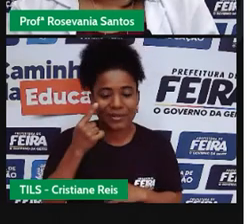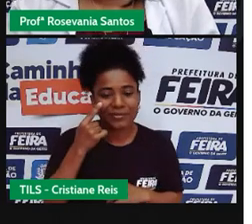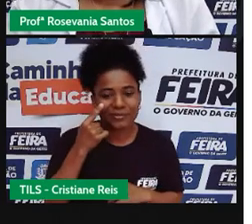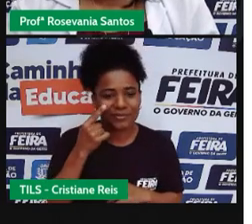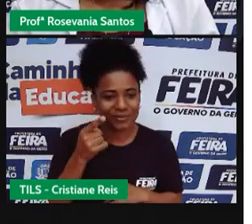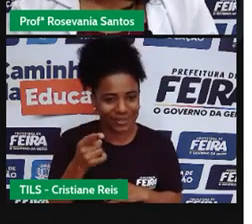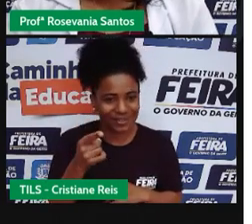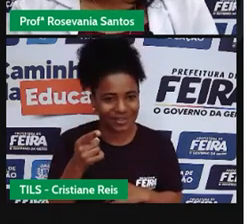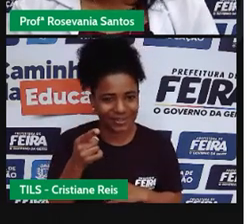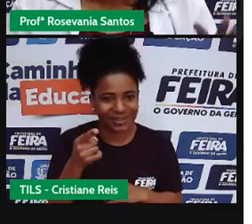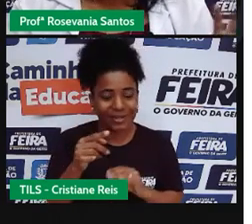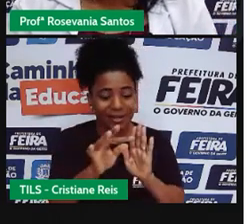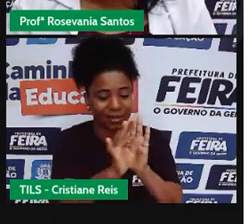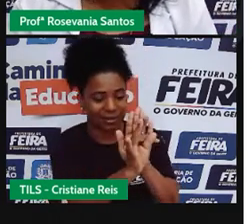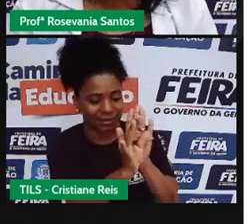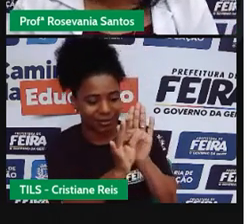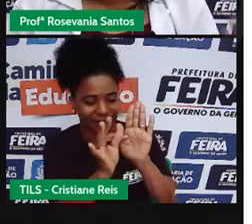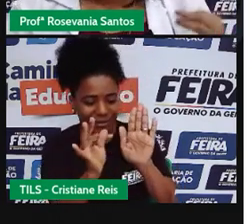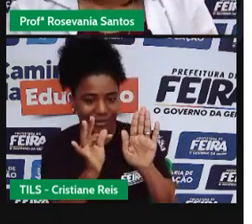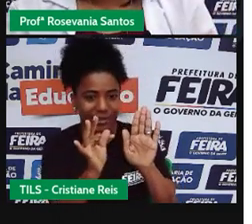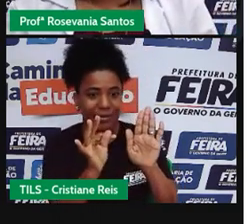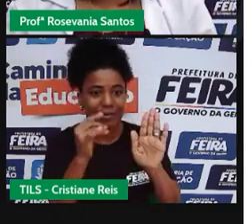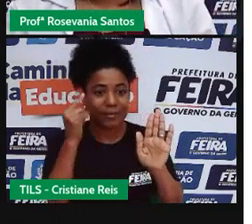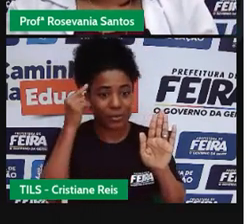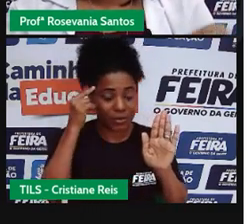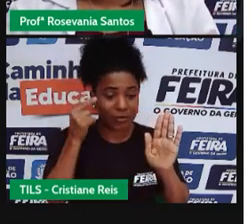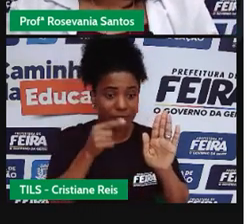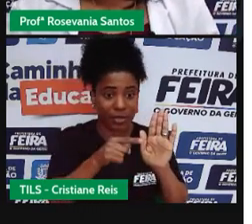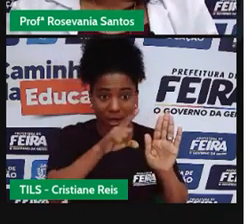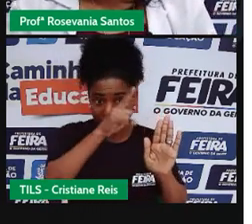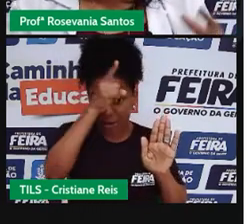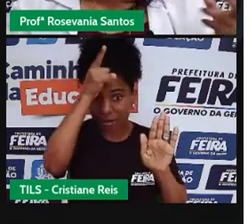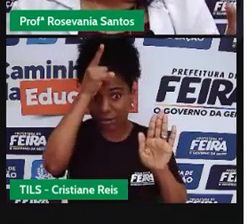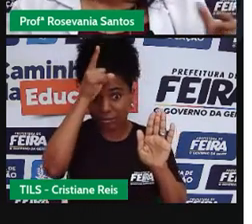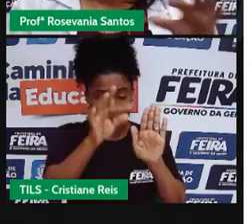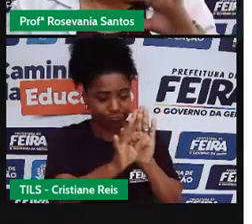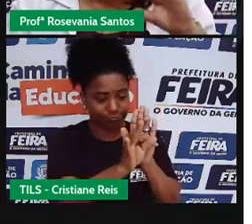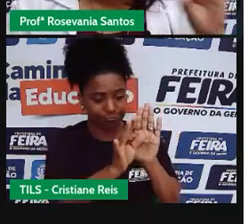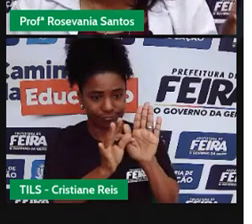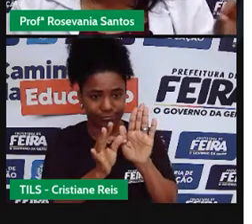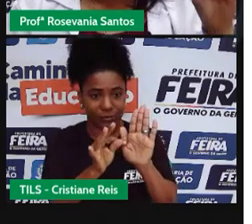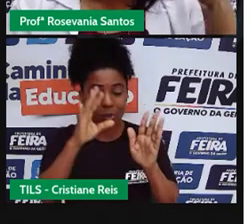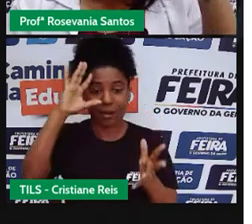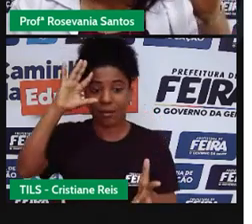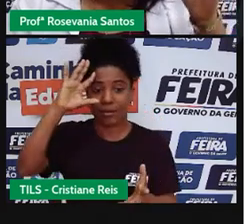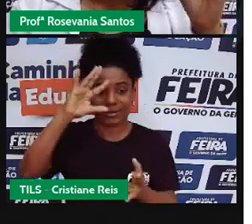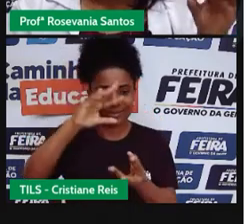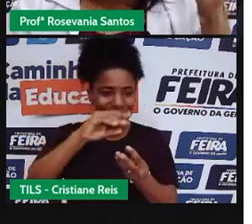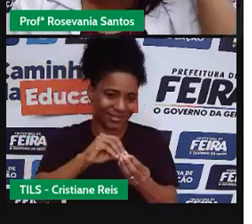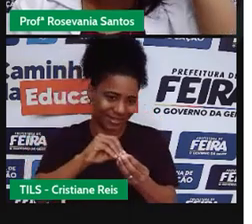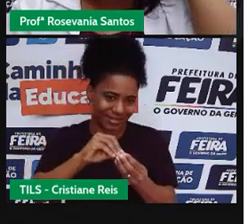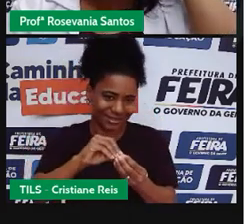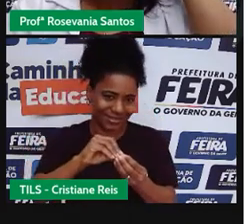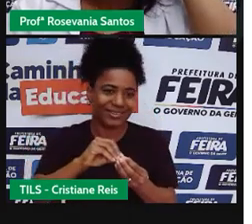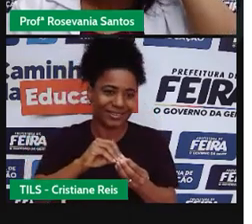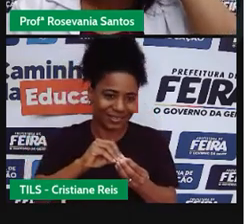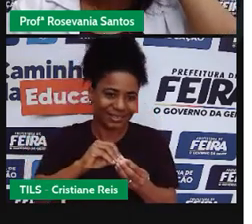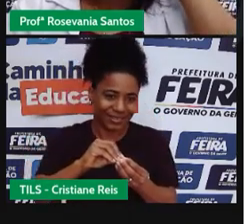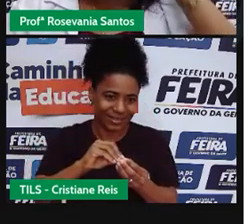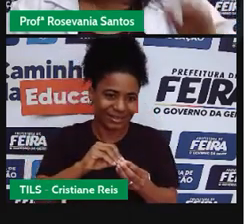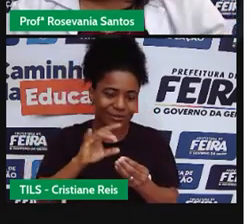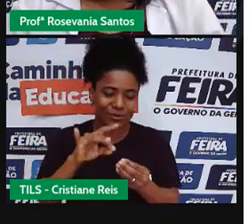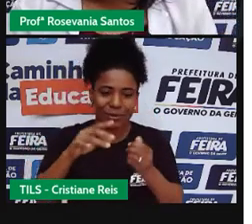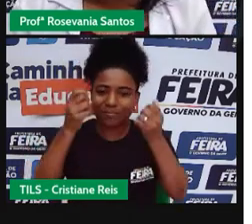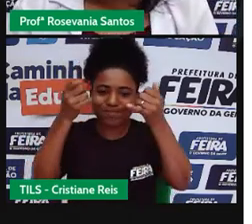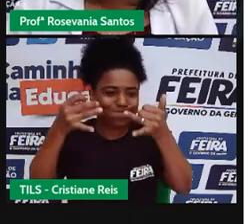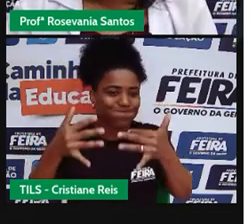úmido. A gente bota essa linha só para delimitar, mas já falei em outros momentos para vocês que essa linha é somente mesmo para